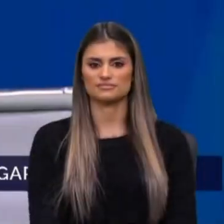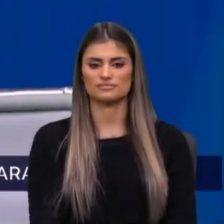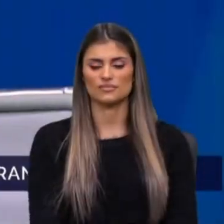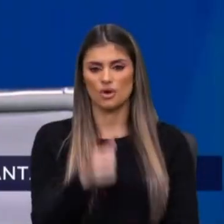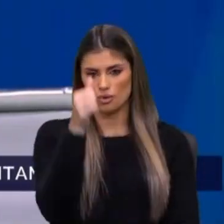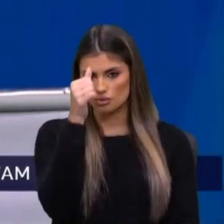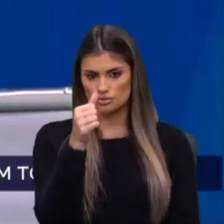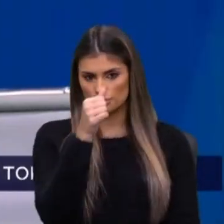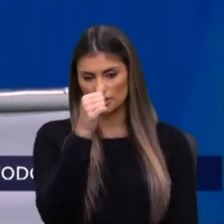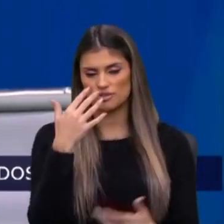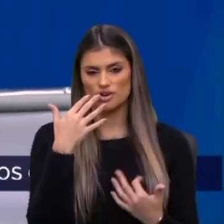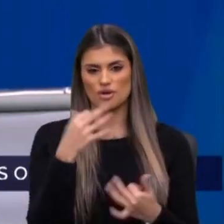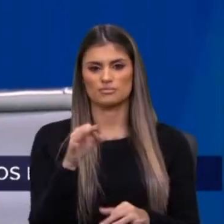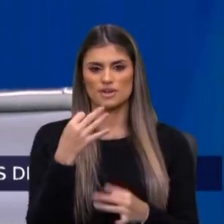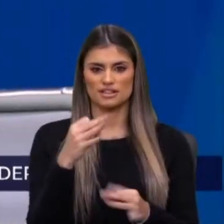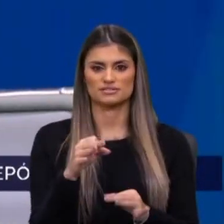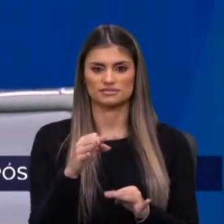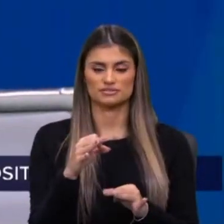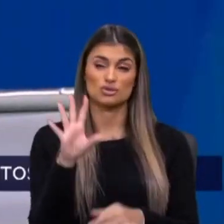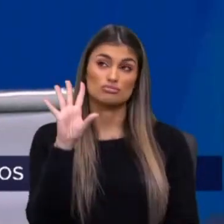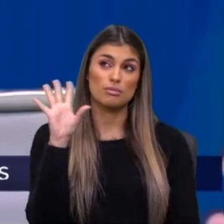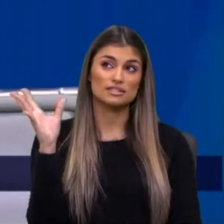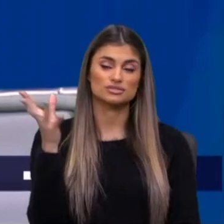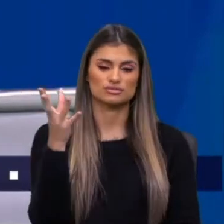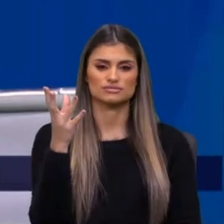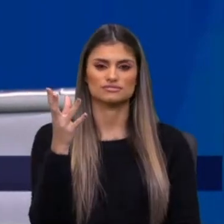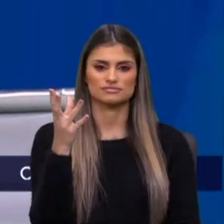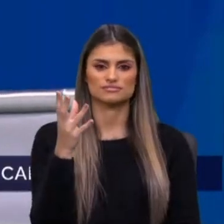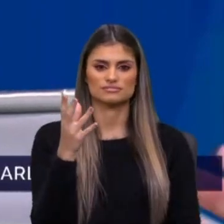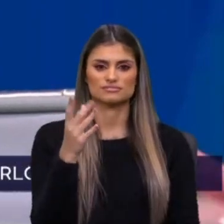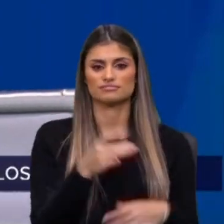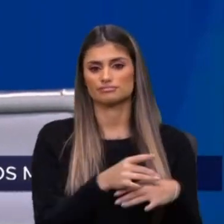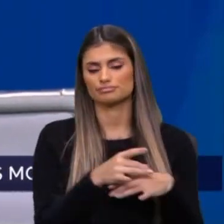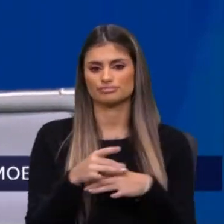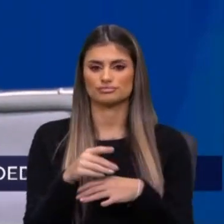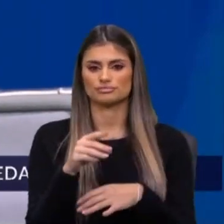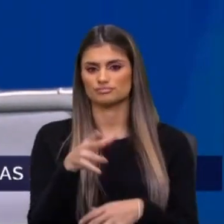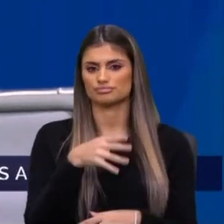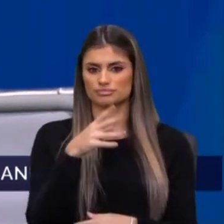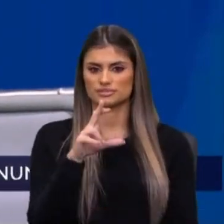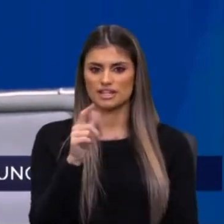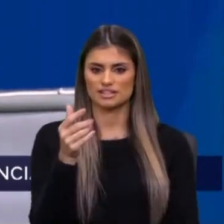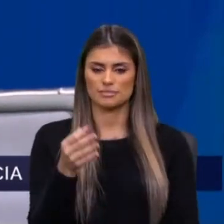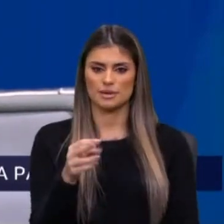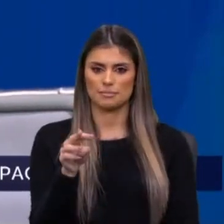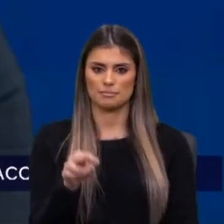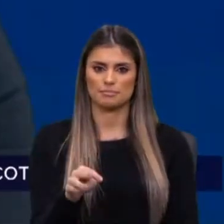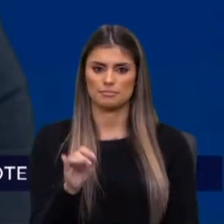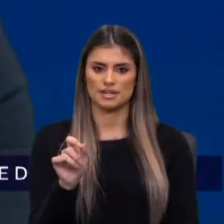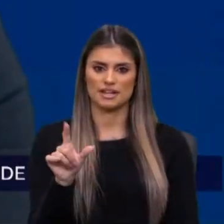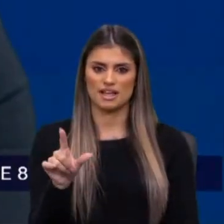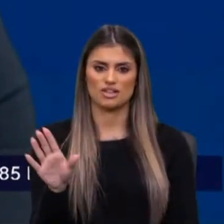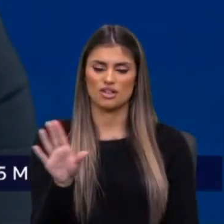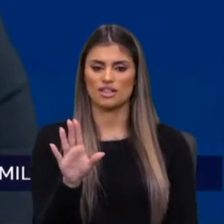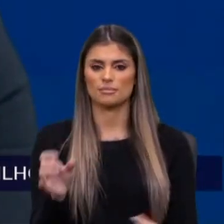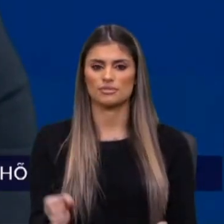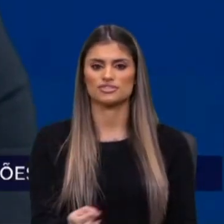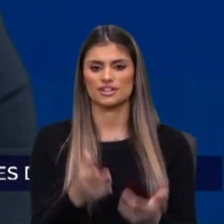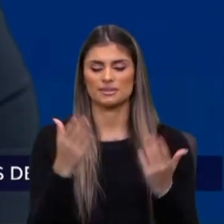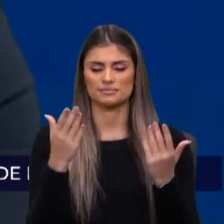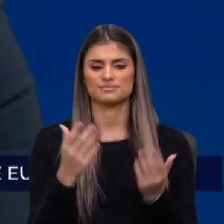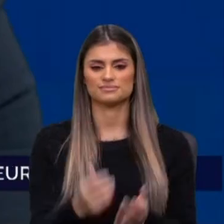Ao domingo é habitual, viajamos até ao espaço numa emissão conduzida pelo comentador da RTP, Miguel Gonçalves. Miguel, muito bom